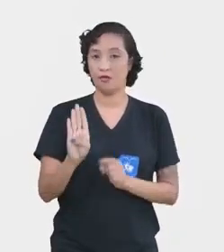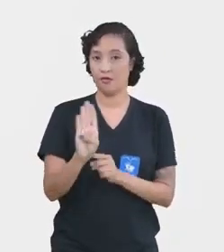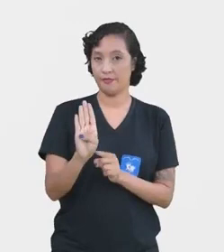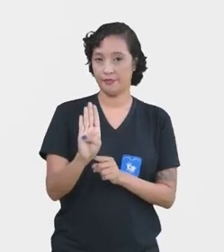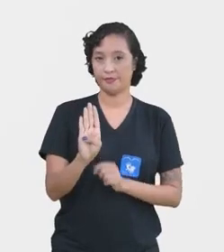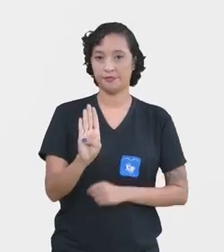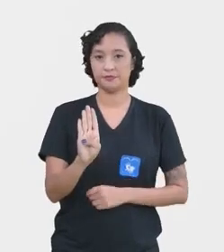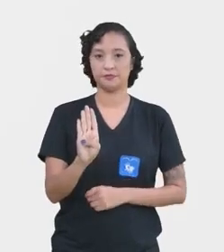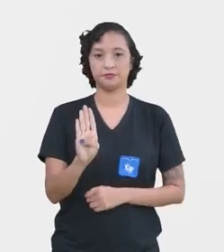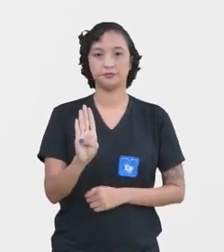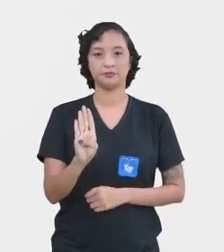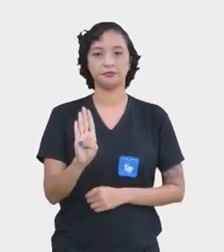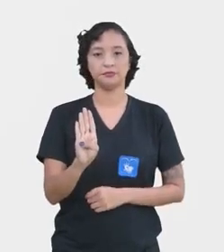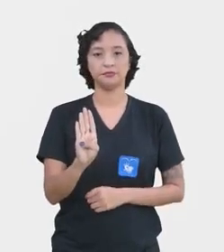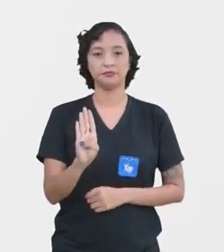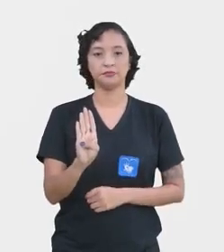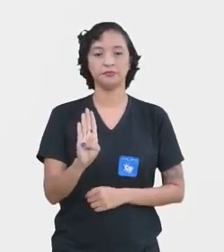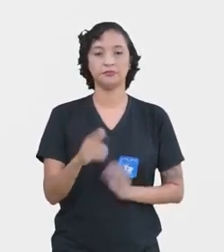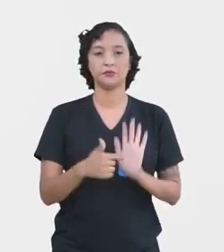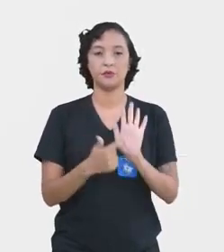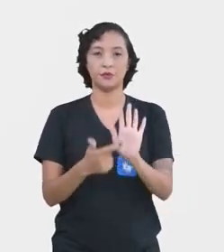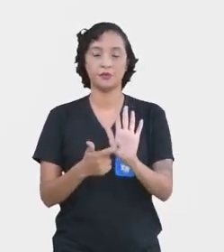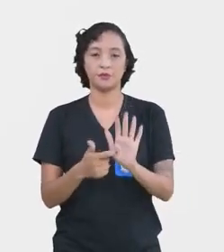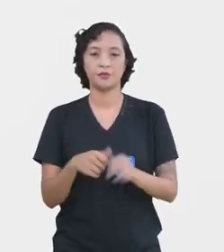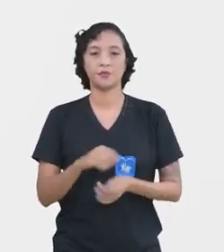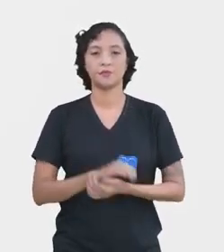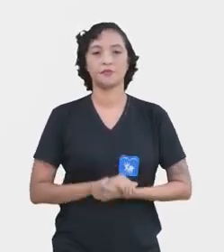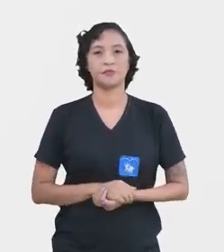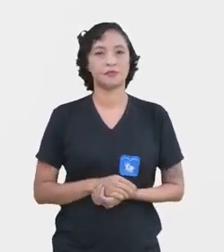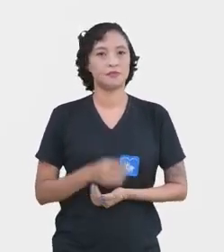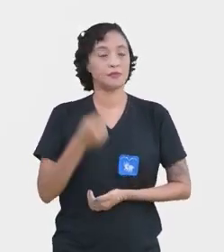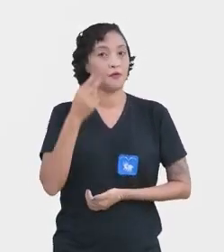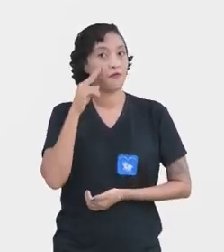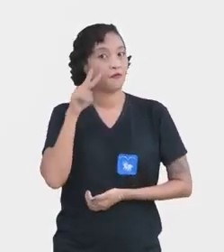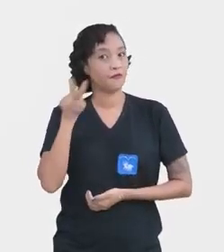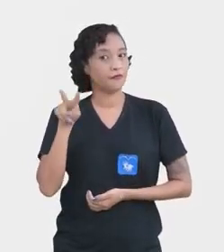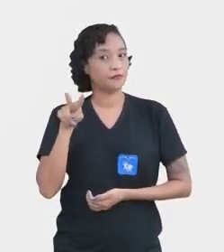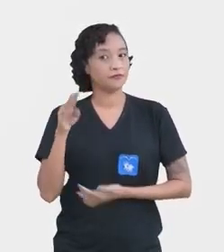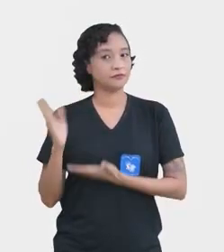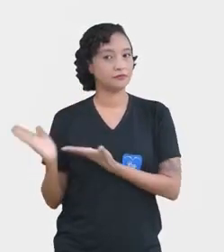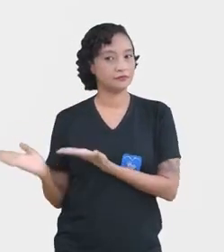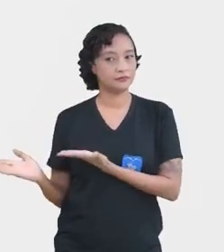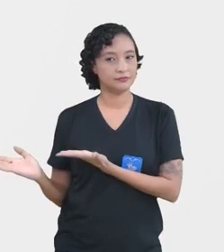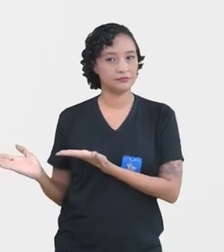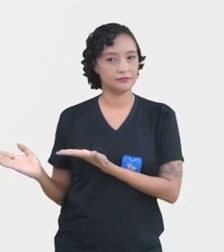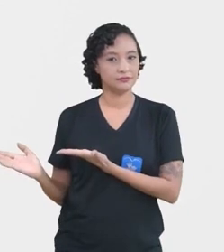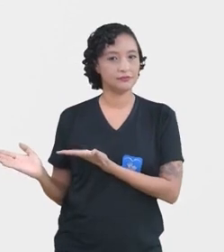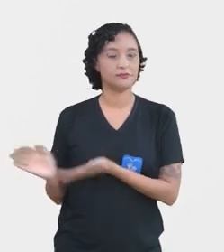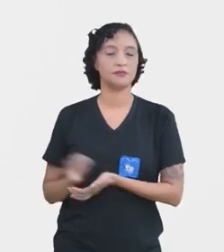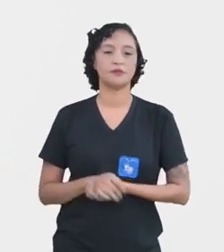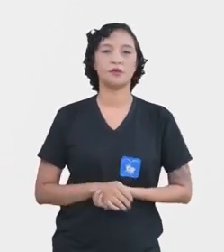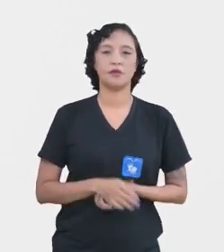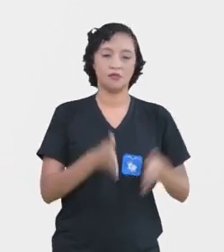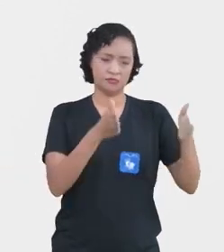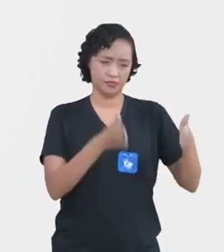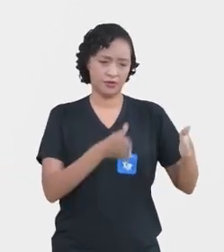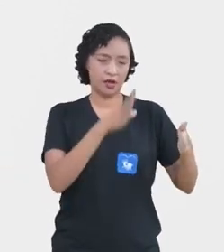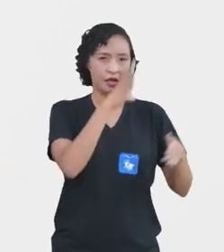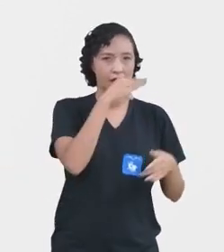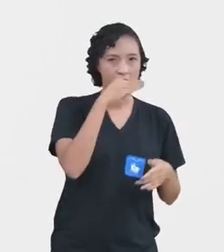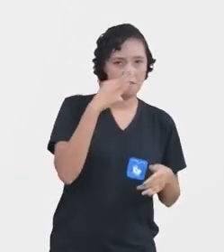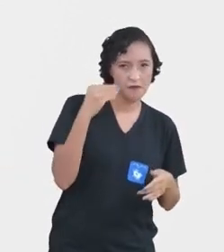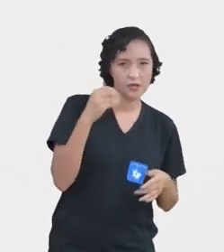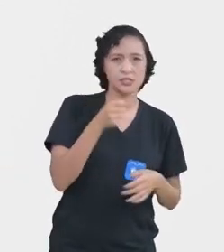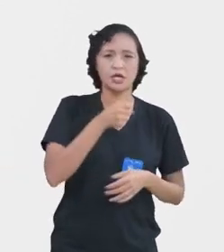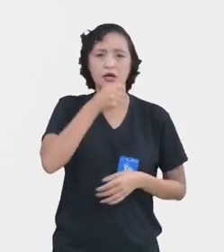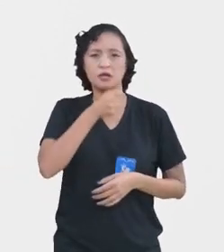letra B, eu trago para vocês. Vejam aí, verifique. Infância, idoso, adulto